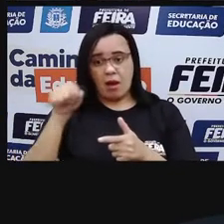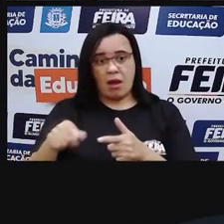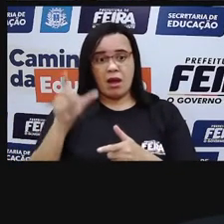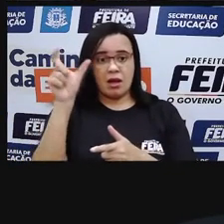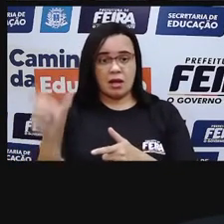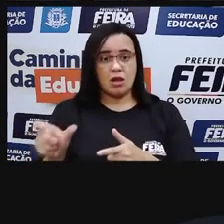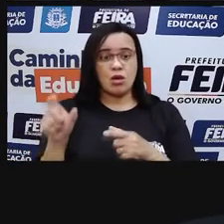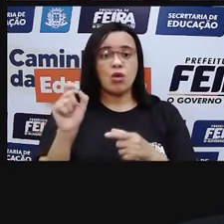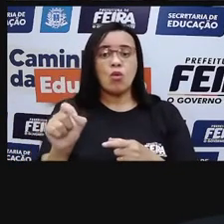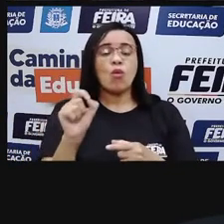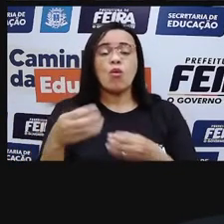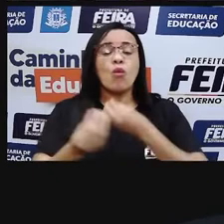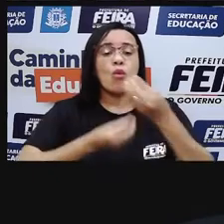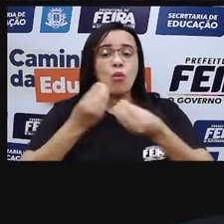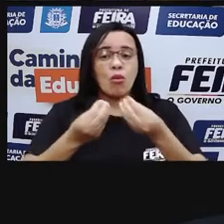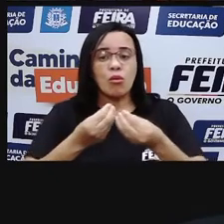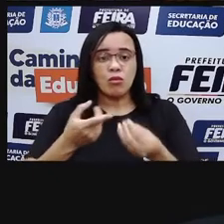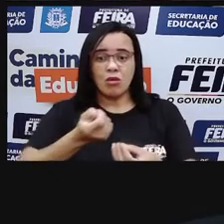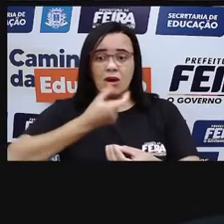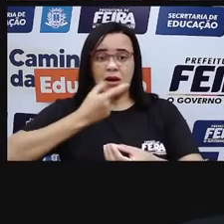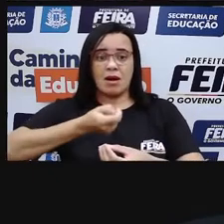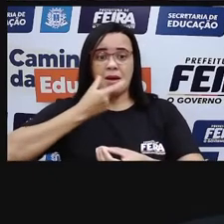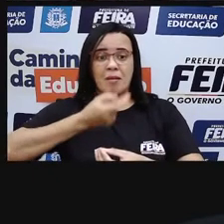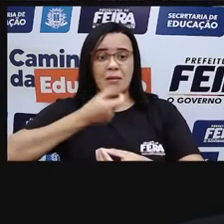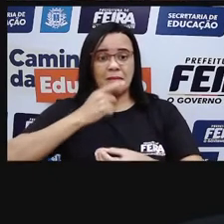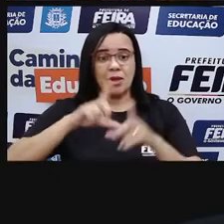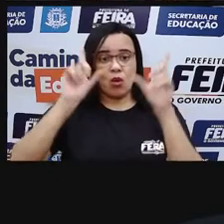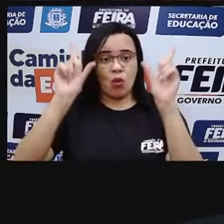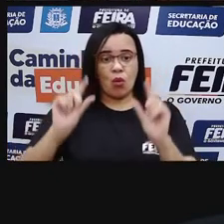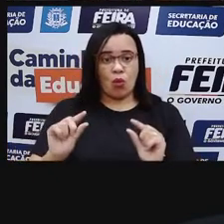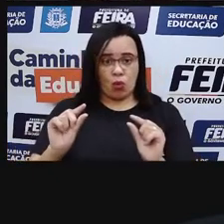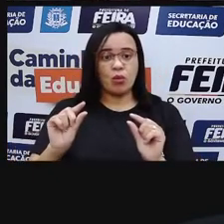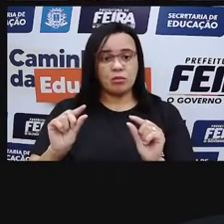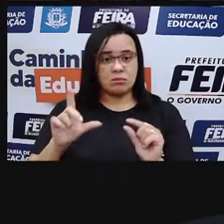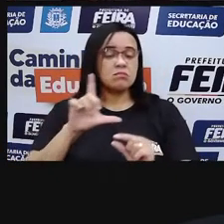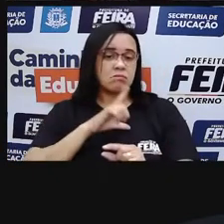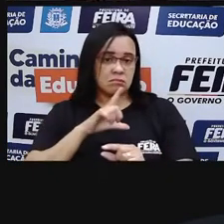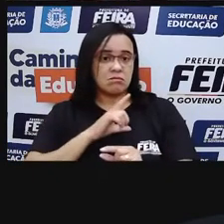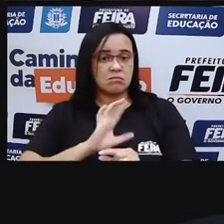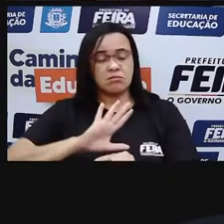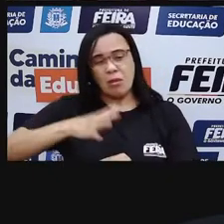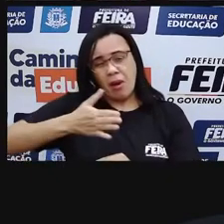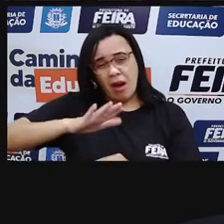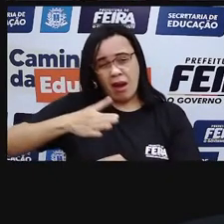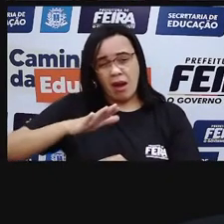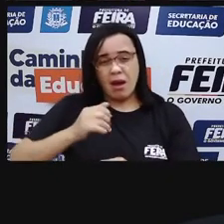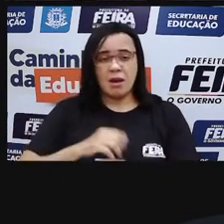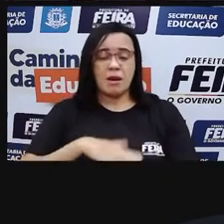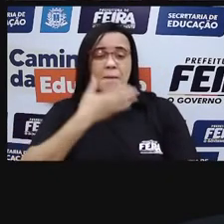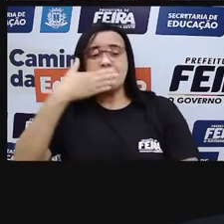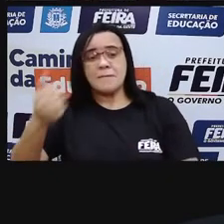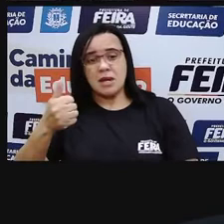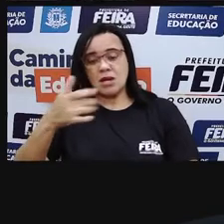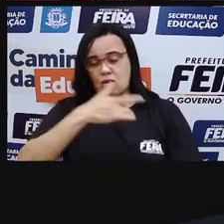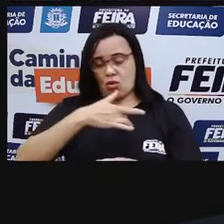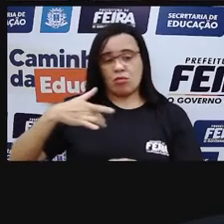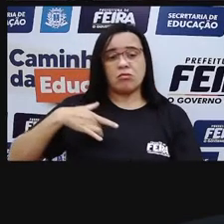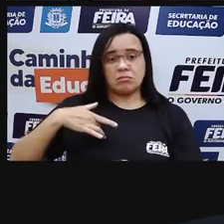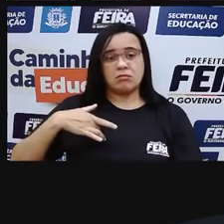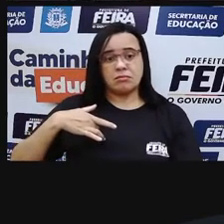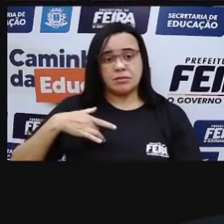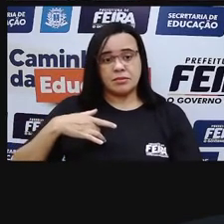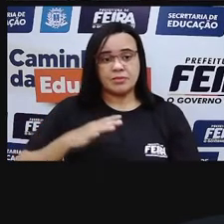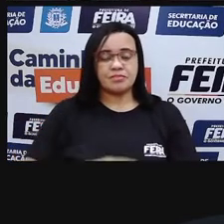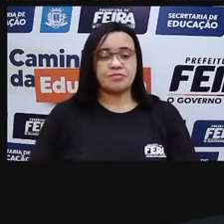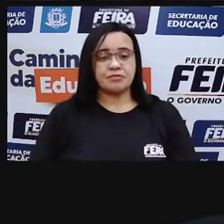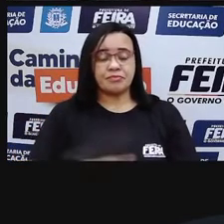caso aqui, ele vai ser um medicamento para diminuir, para amenizar, certo? E diagnóstico, às